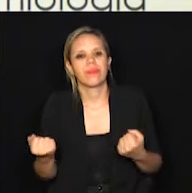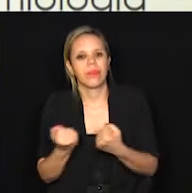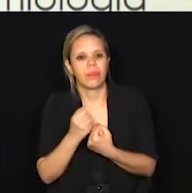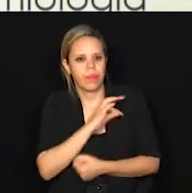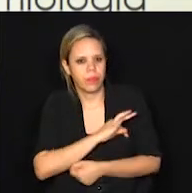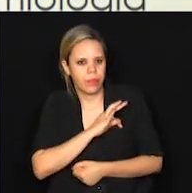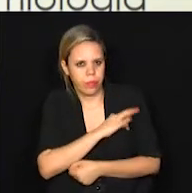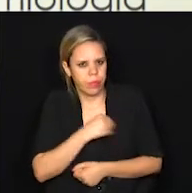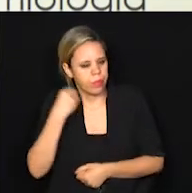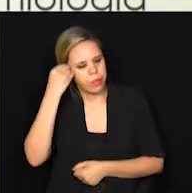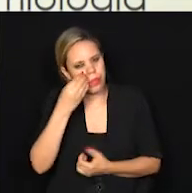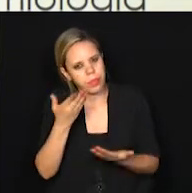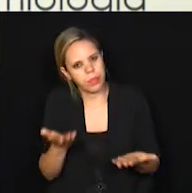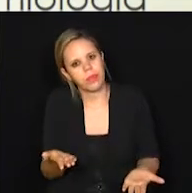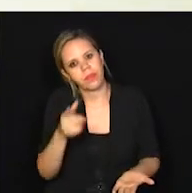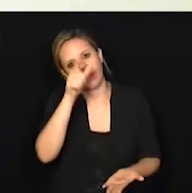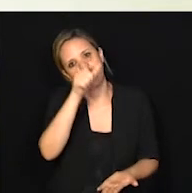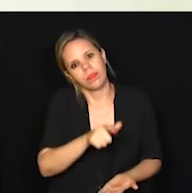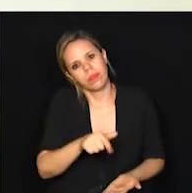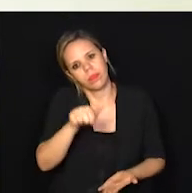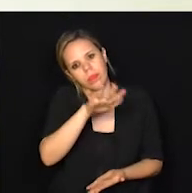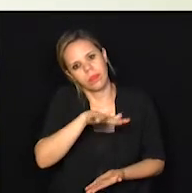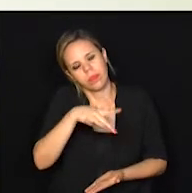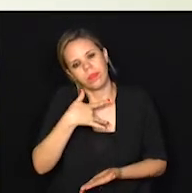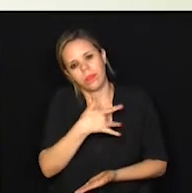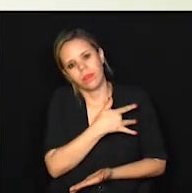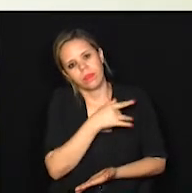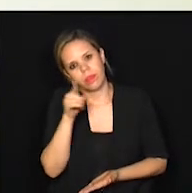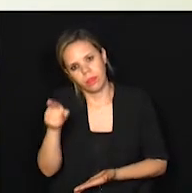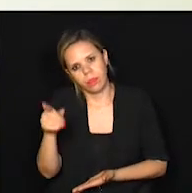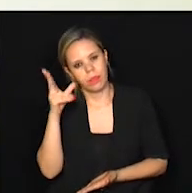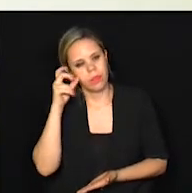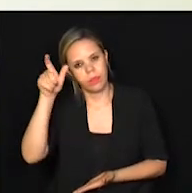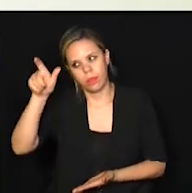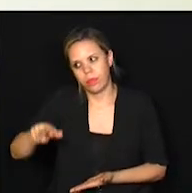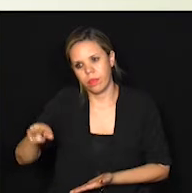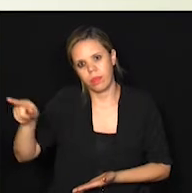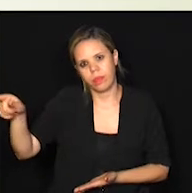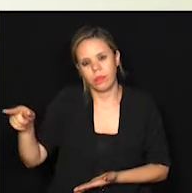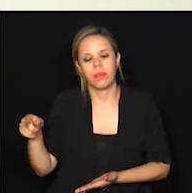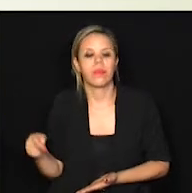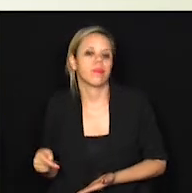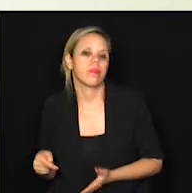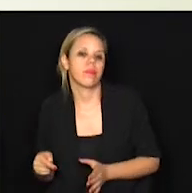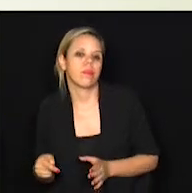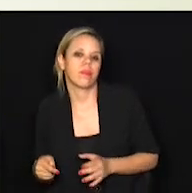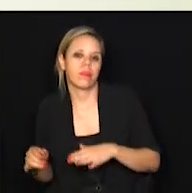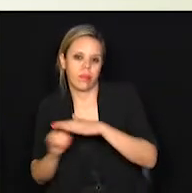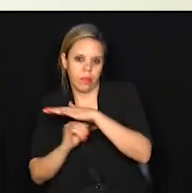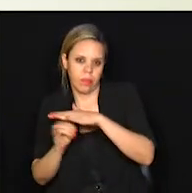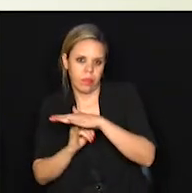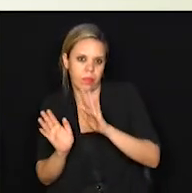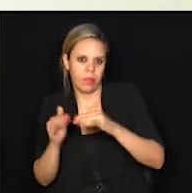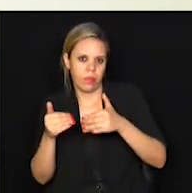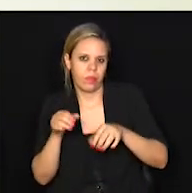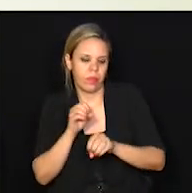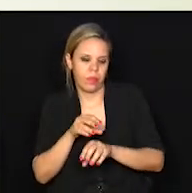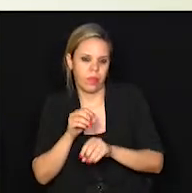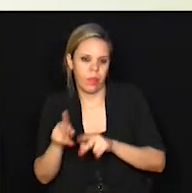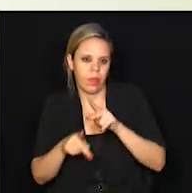do sindicato dos profissionais de educação, né? Dos professores. E isso é muito rico, porque muito da fala